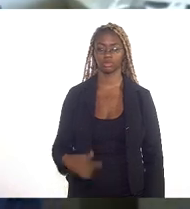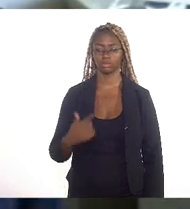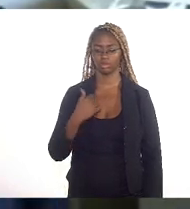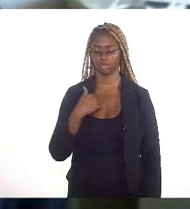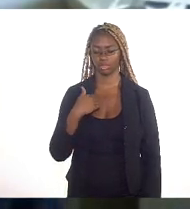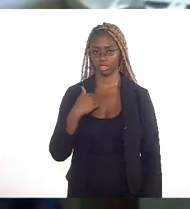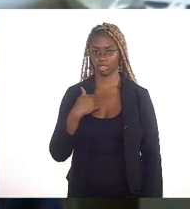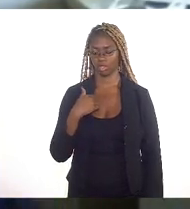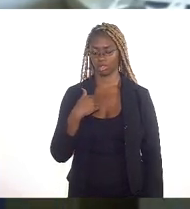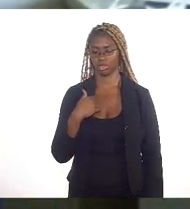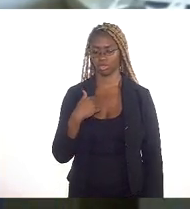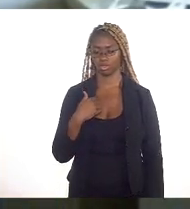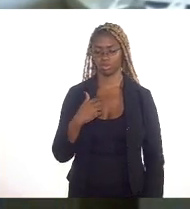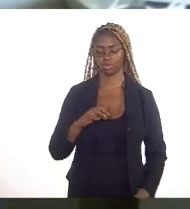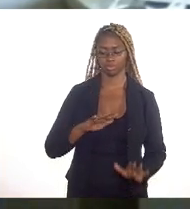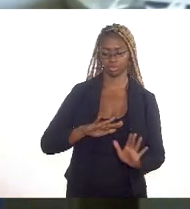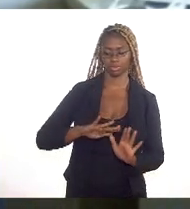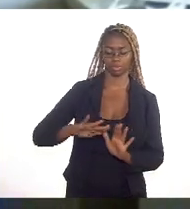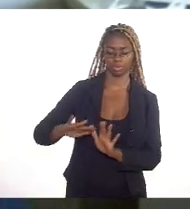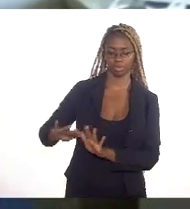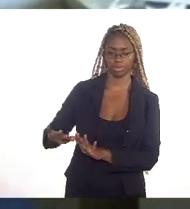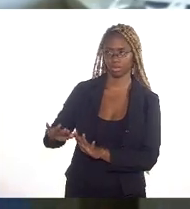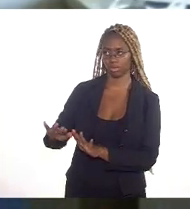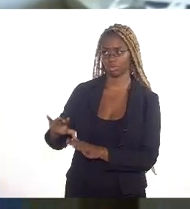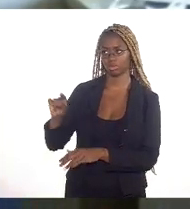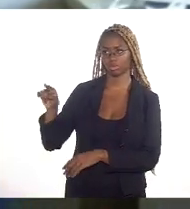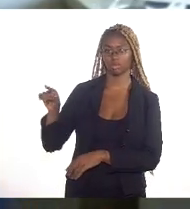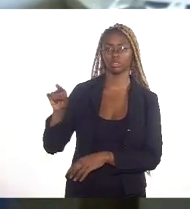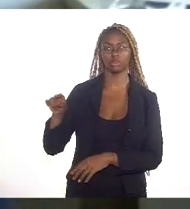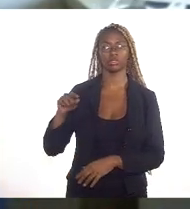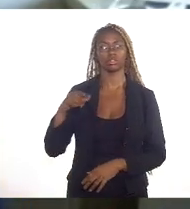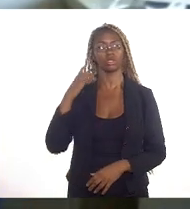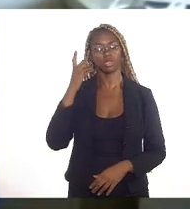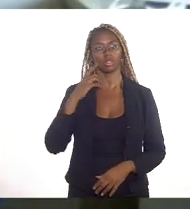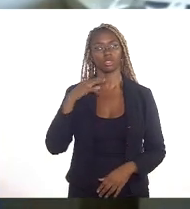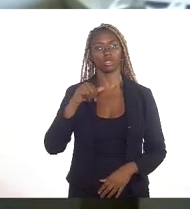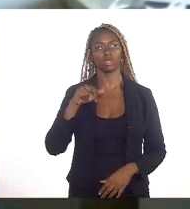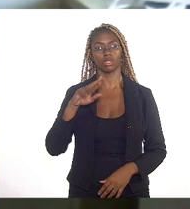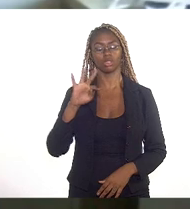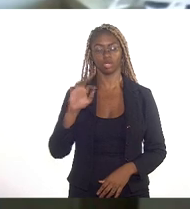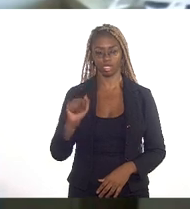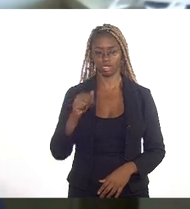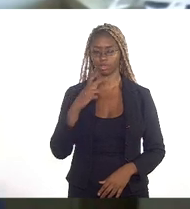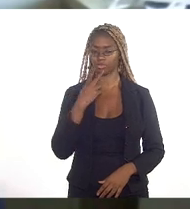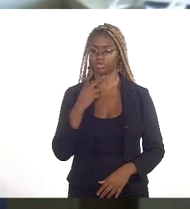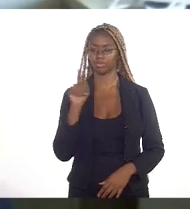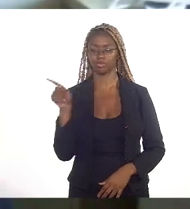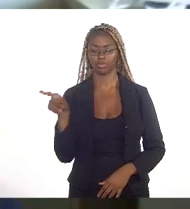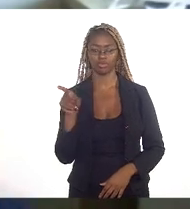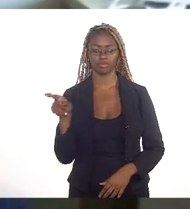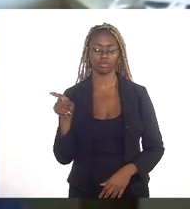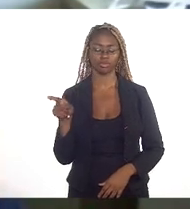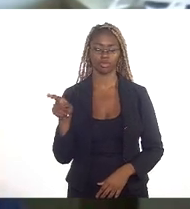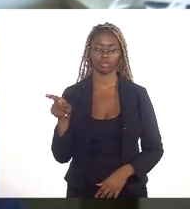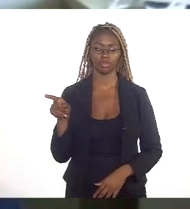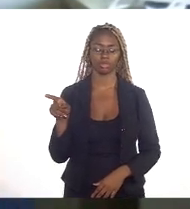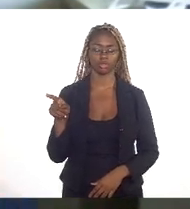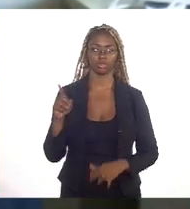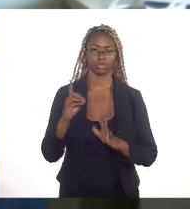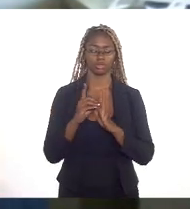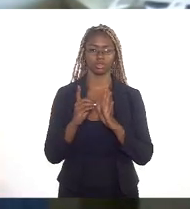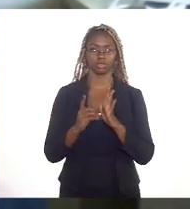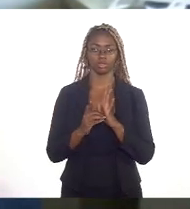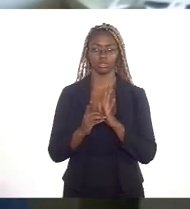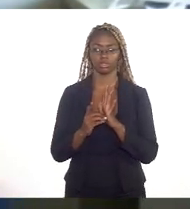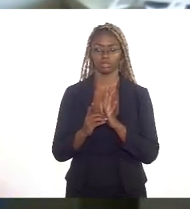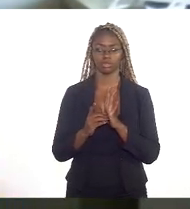abstraindo-se do que colocou a deputada Marta Rocha, no que diz respeito ao decreto